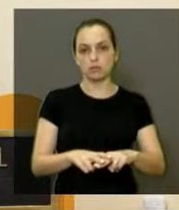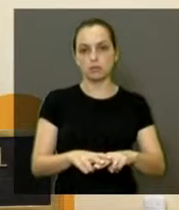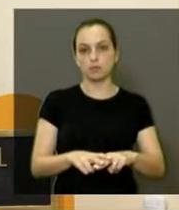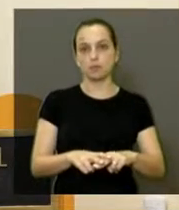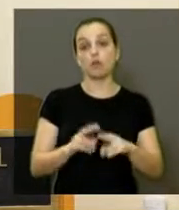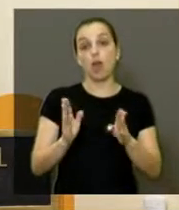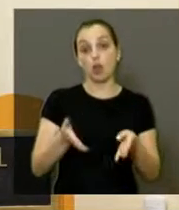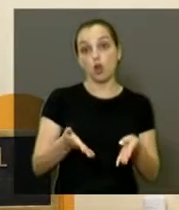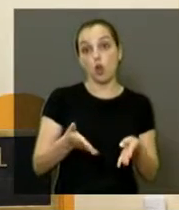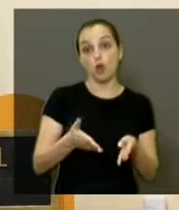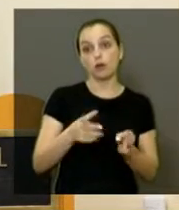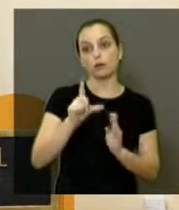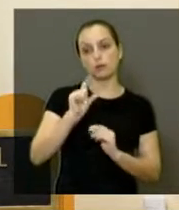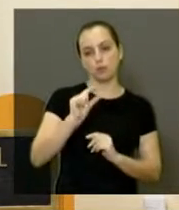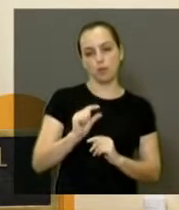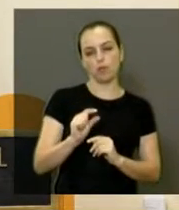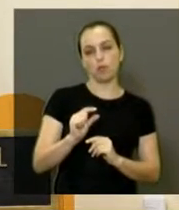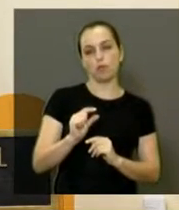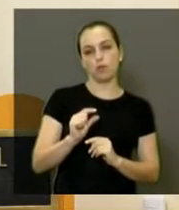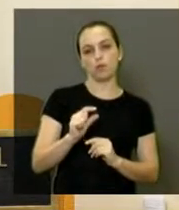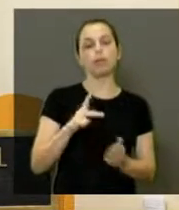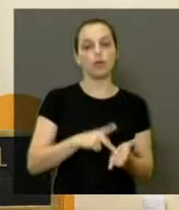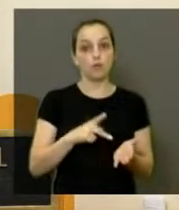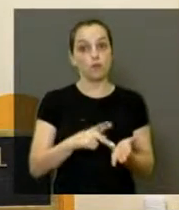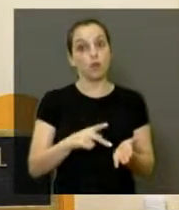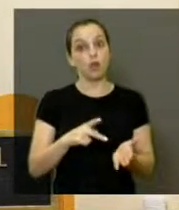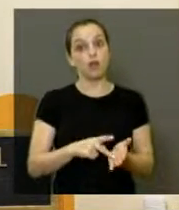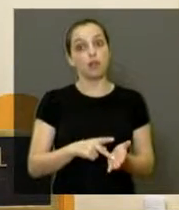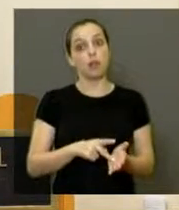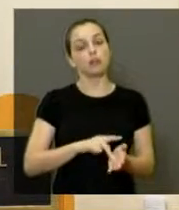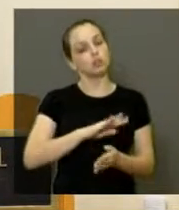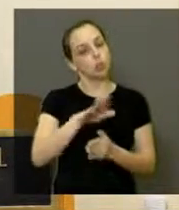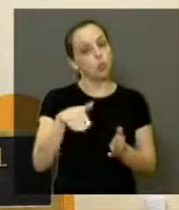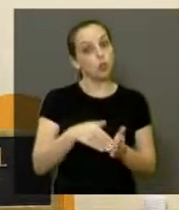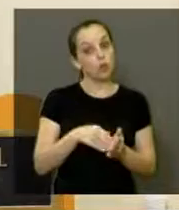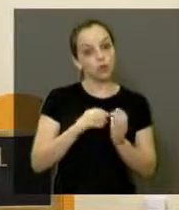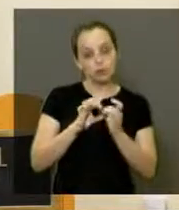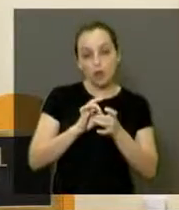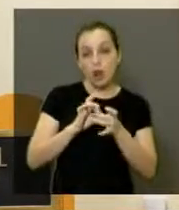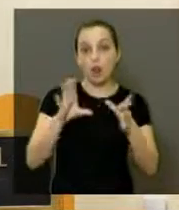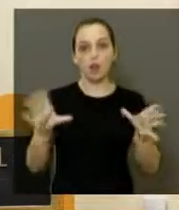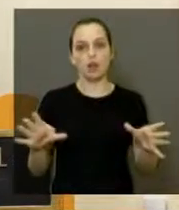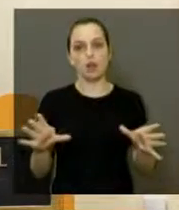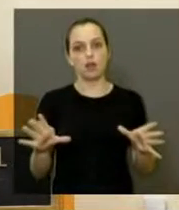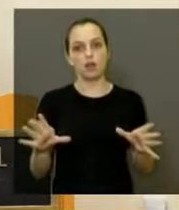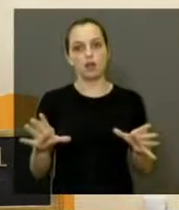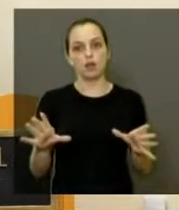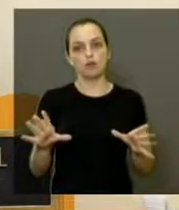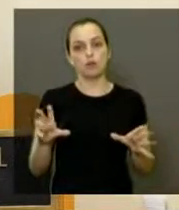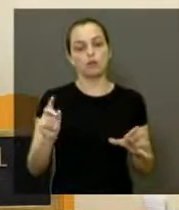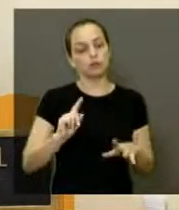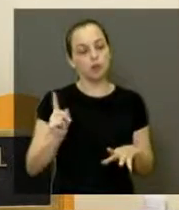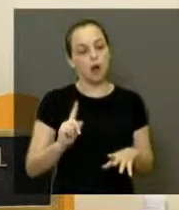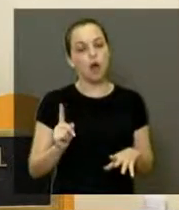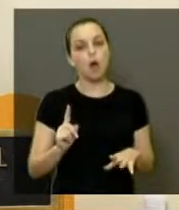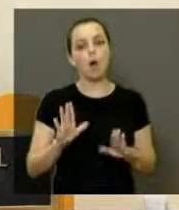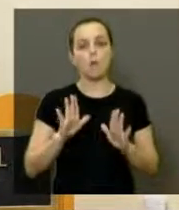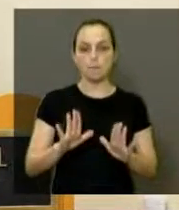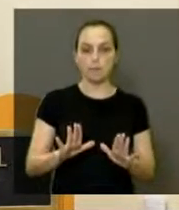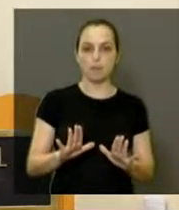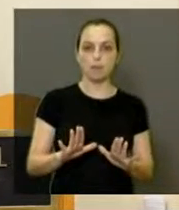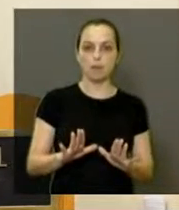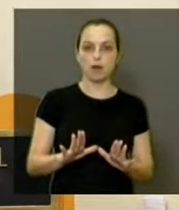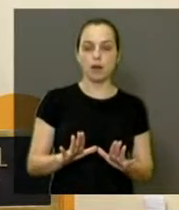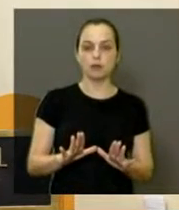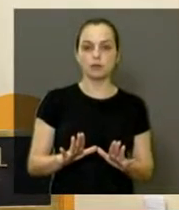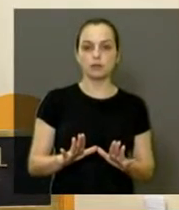até agora são poucos, né? É verdade que o que estão indo está duro de sair, depois que pega, está duro de sair. O Zé Dirceu já está aí há um